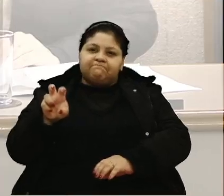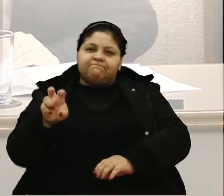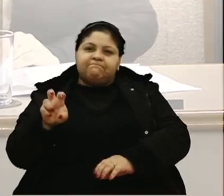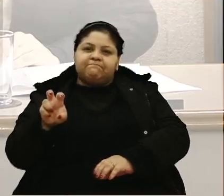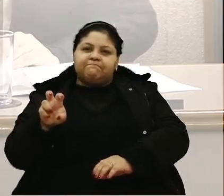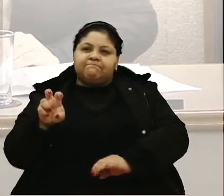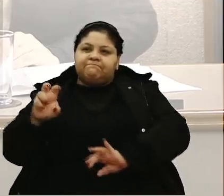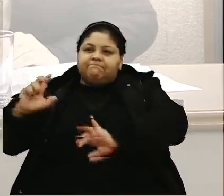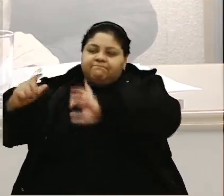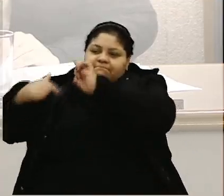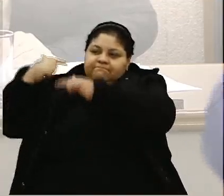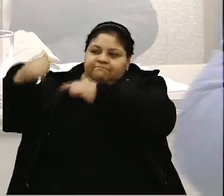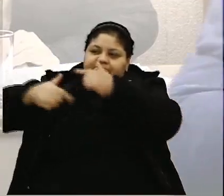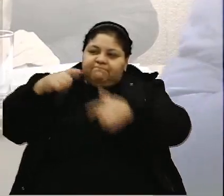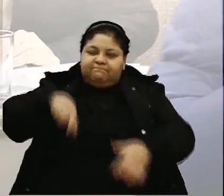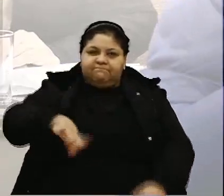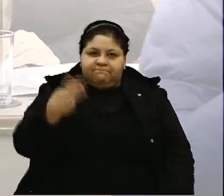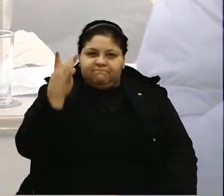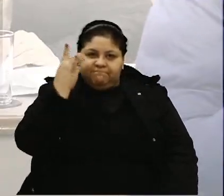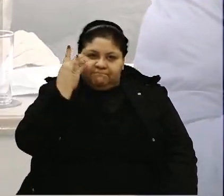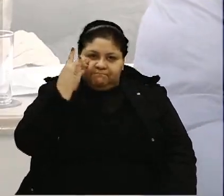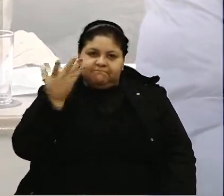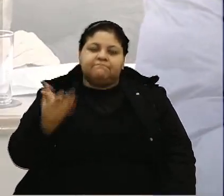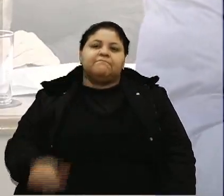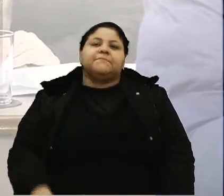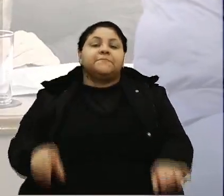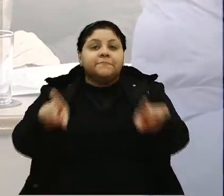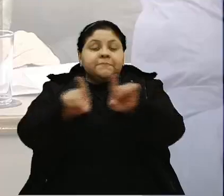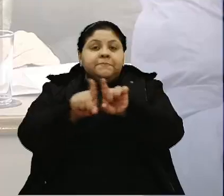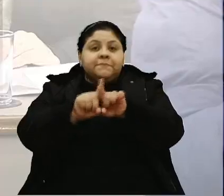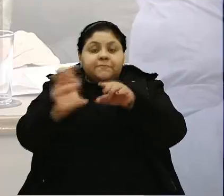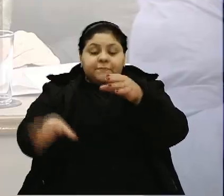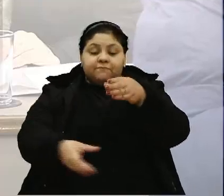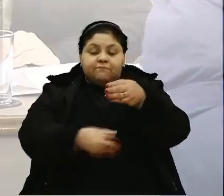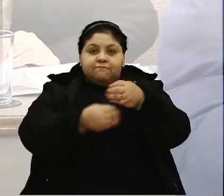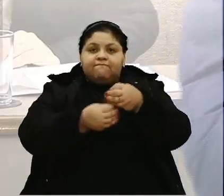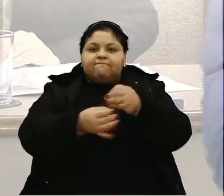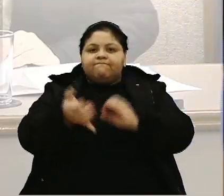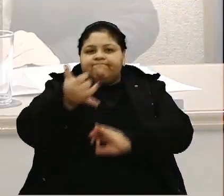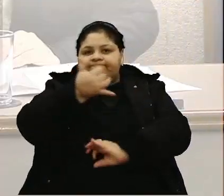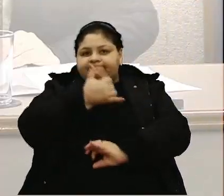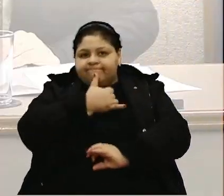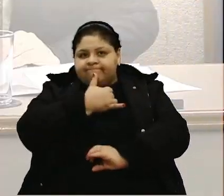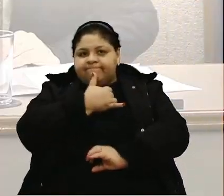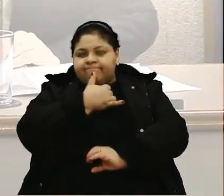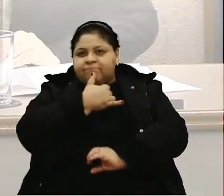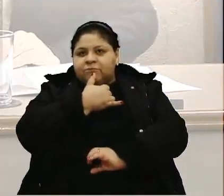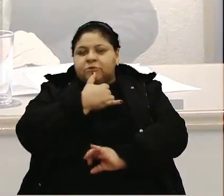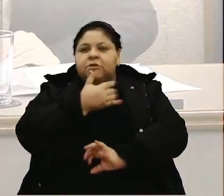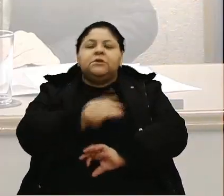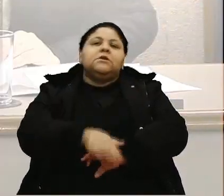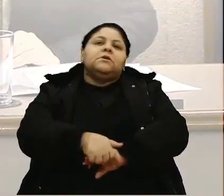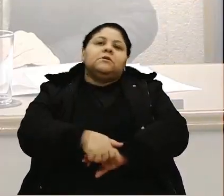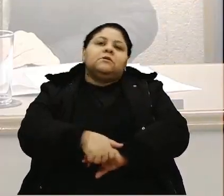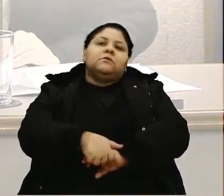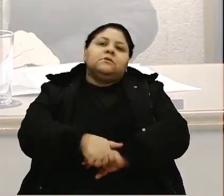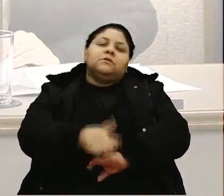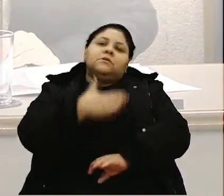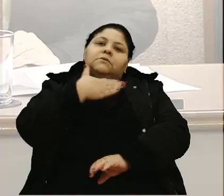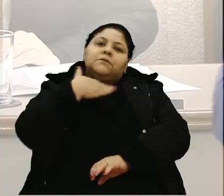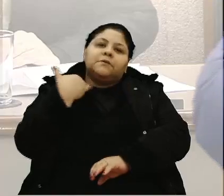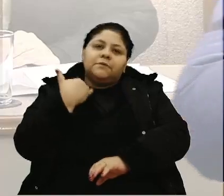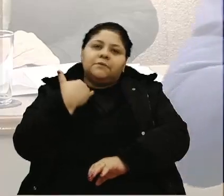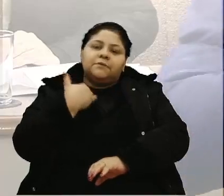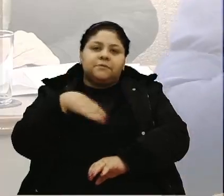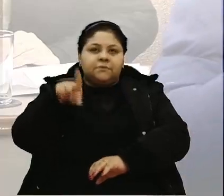os tradicionalistas aqui presentes. Eu também me somo ao voto de pesar pela morte da